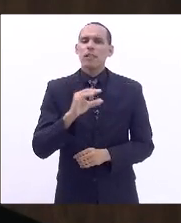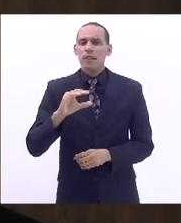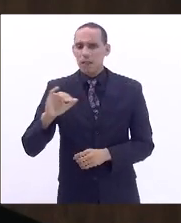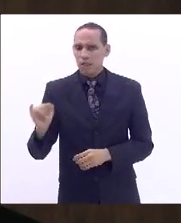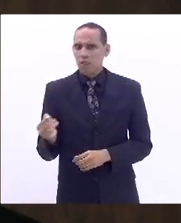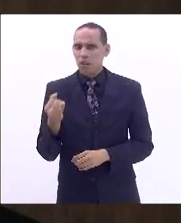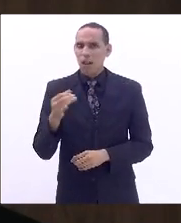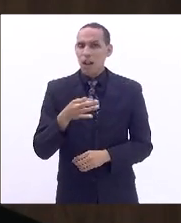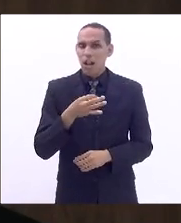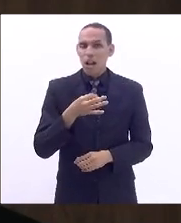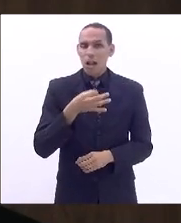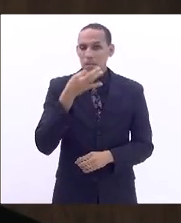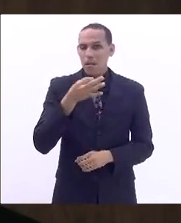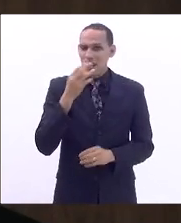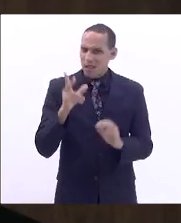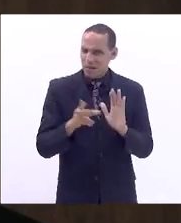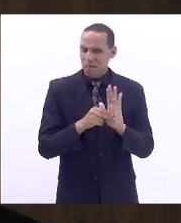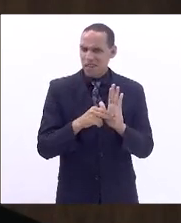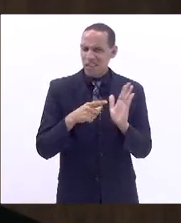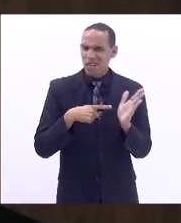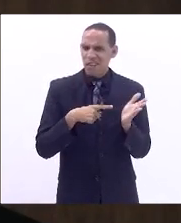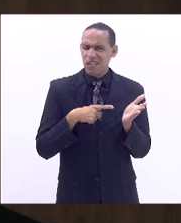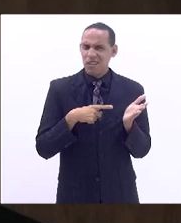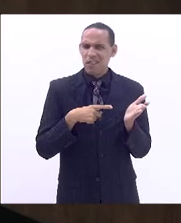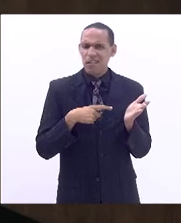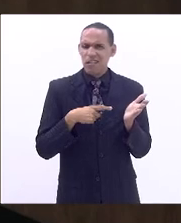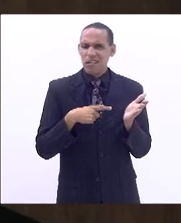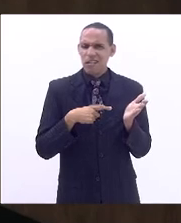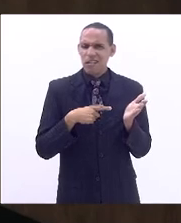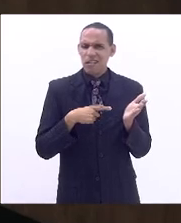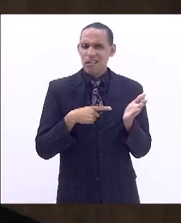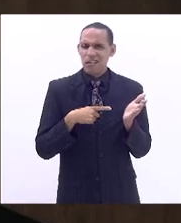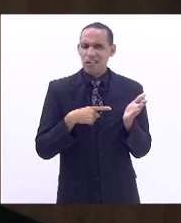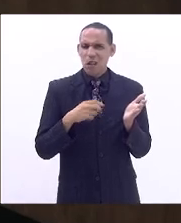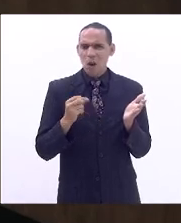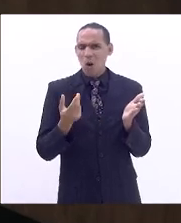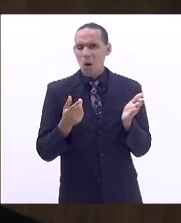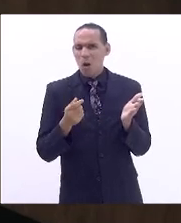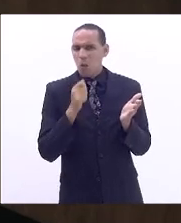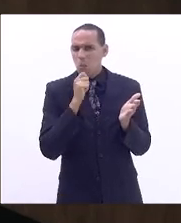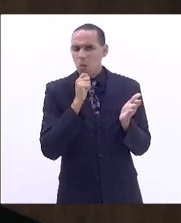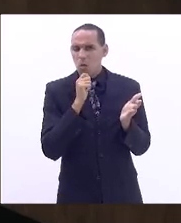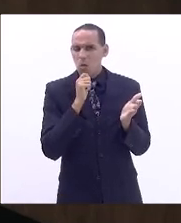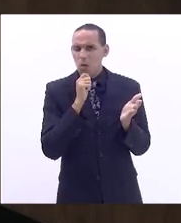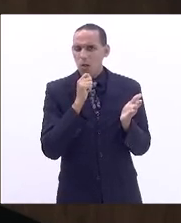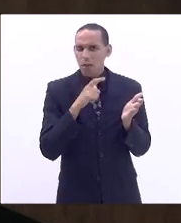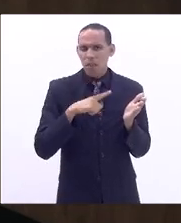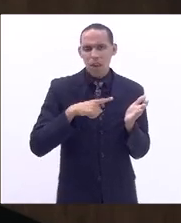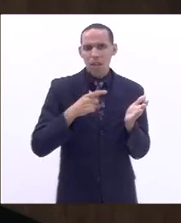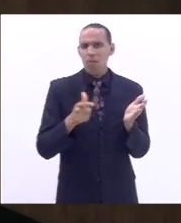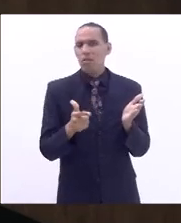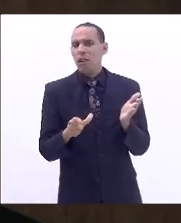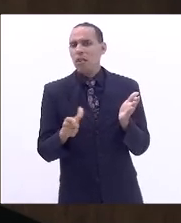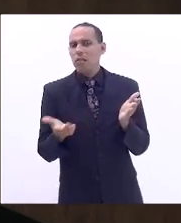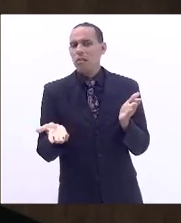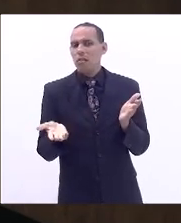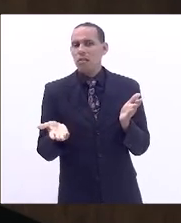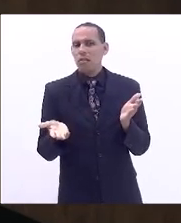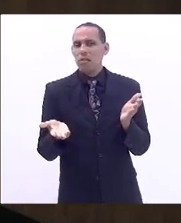ccj deu parecer com emenda eu vou sem emenda com a 100